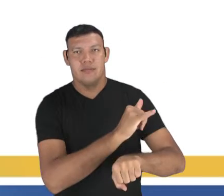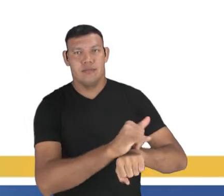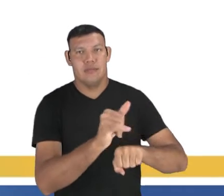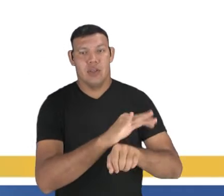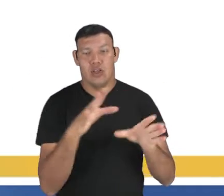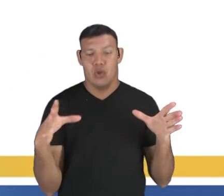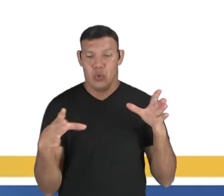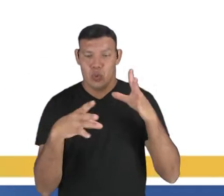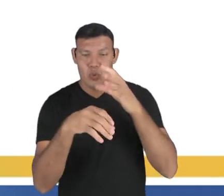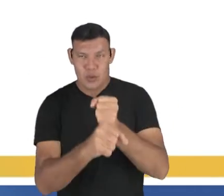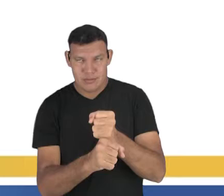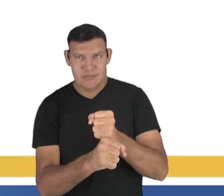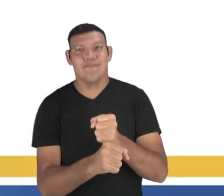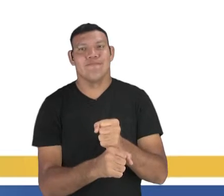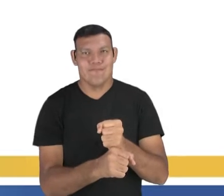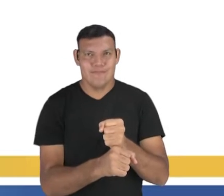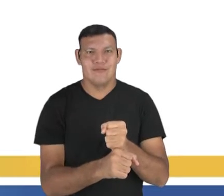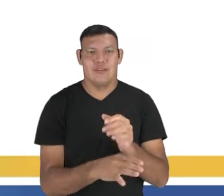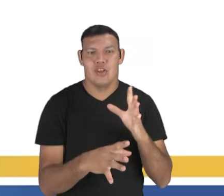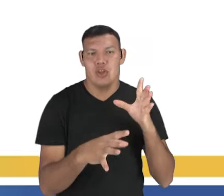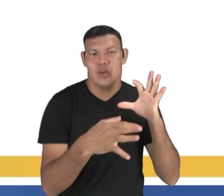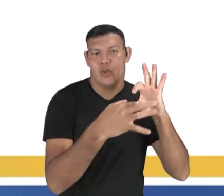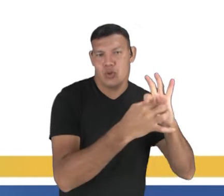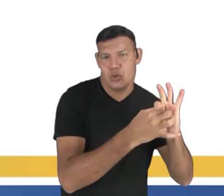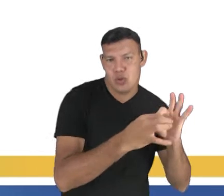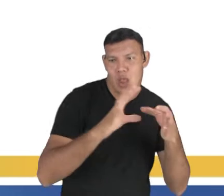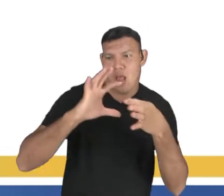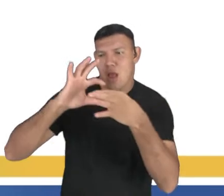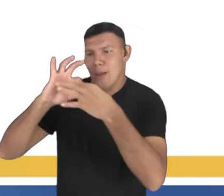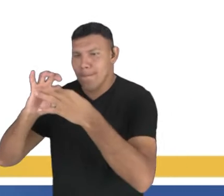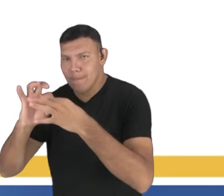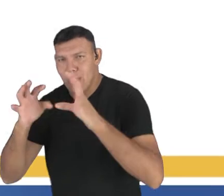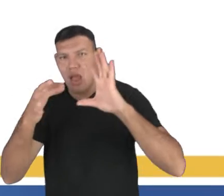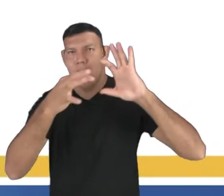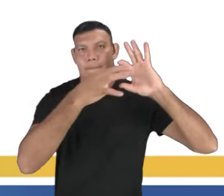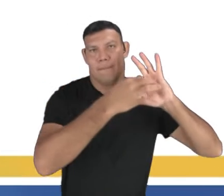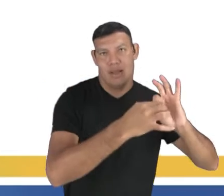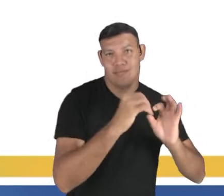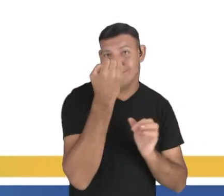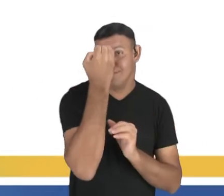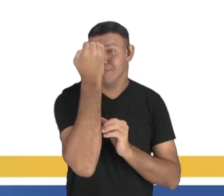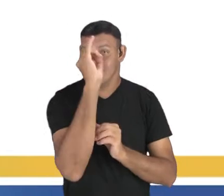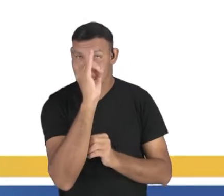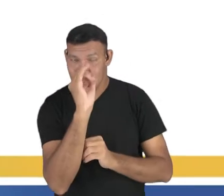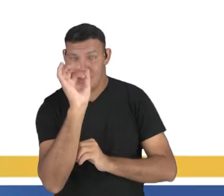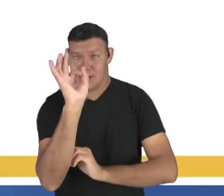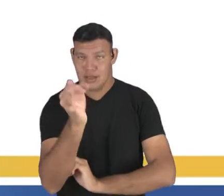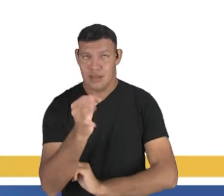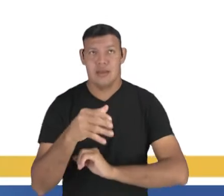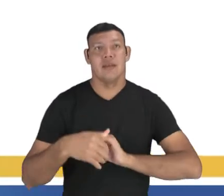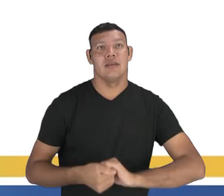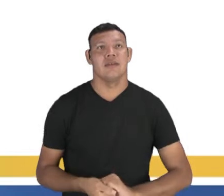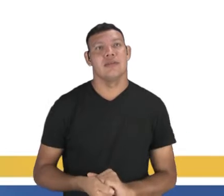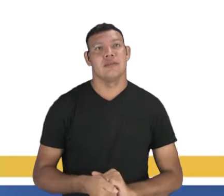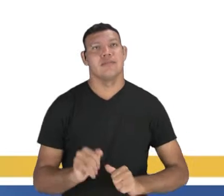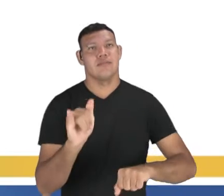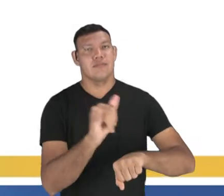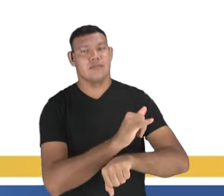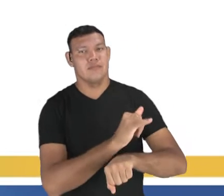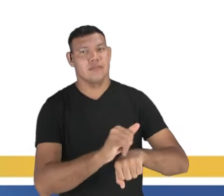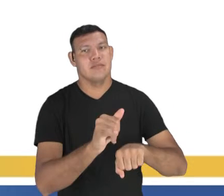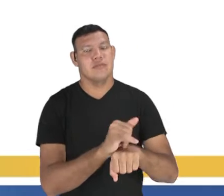já diz, ajudam a aglutinar, a unir, a complementar ideias, certo? Os operadores